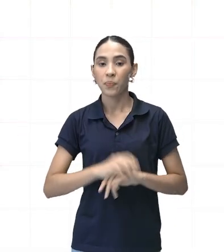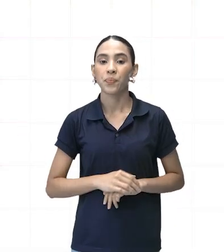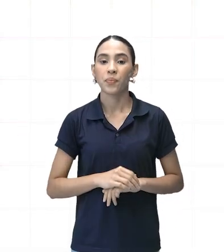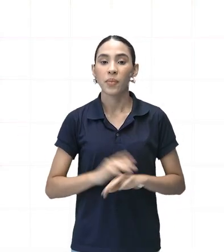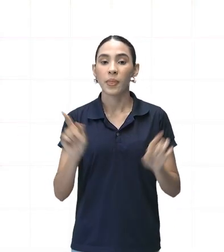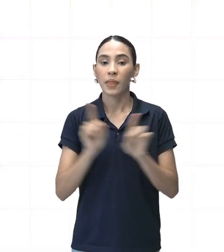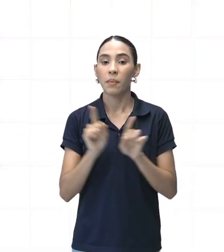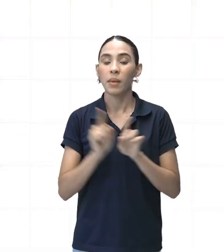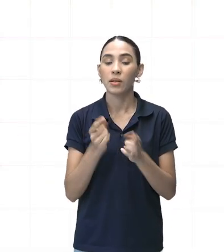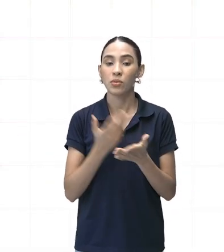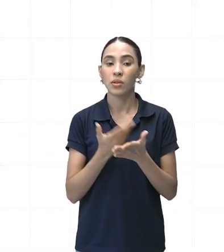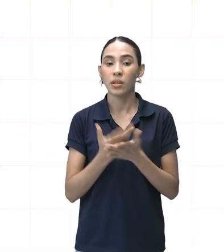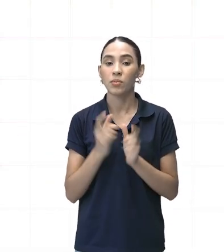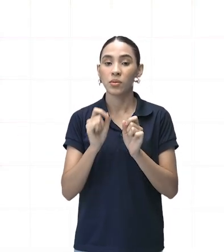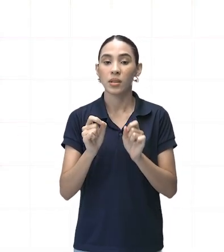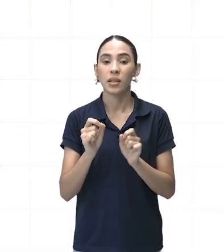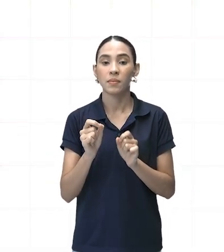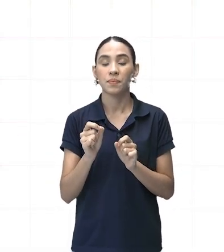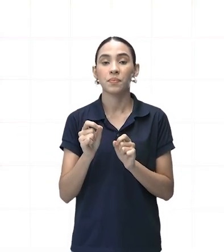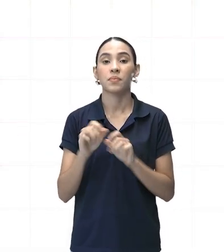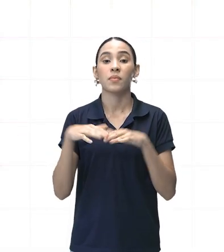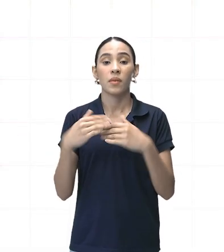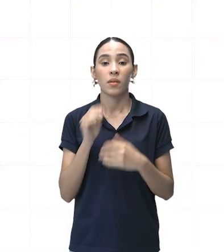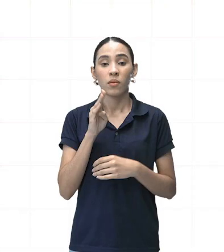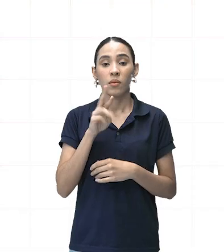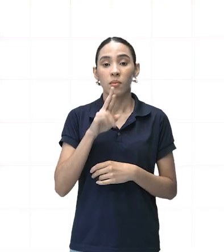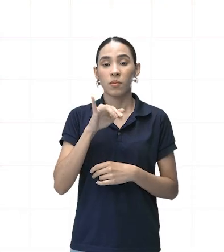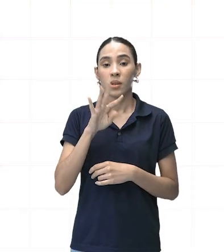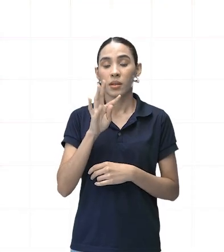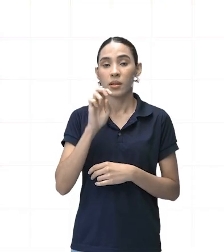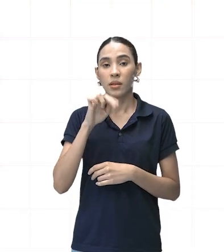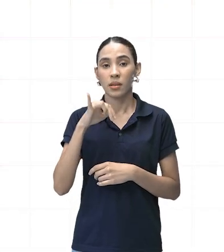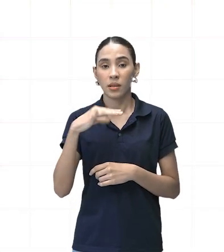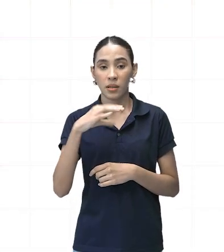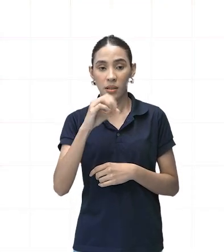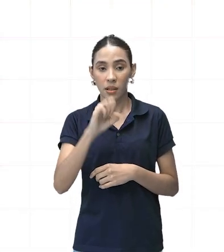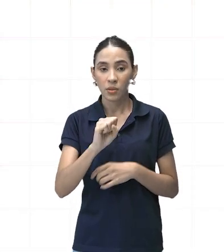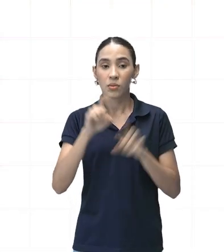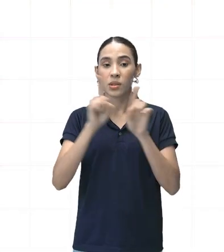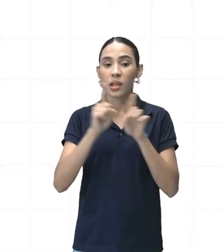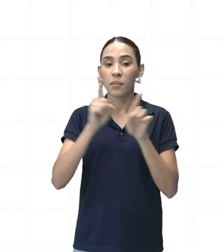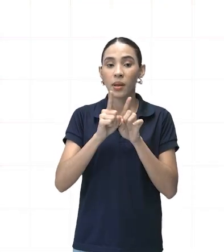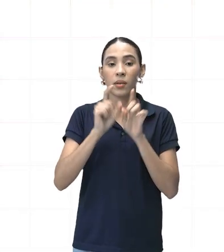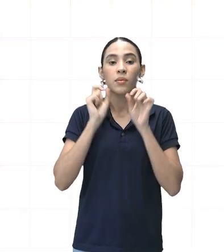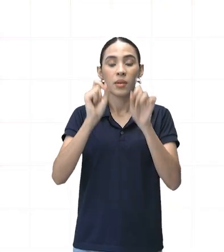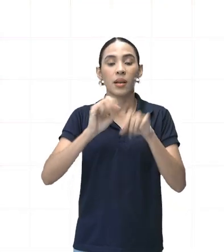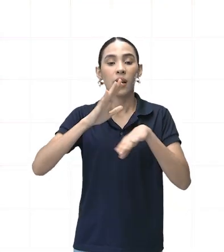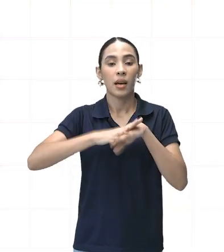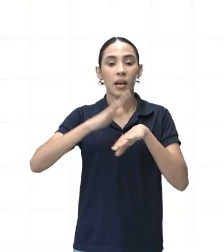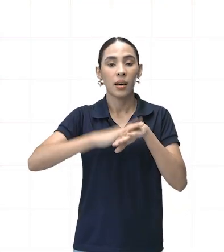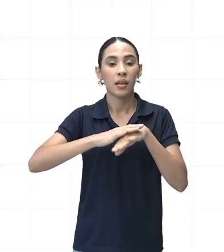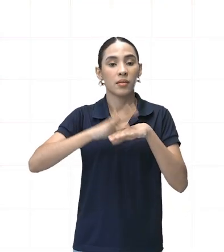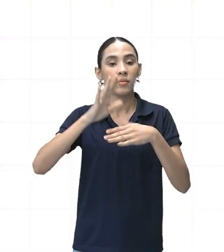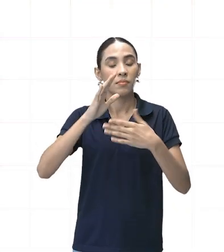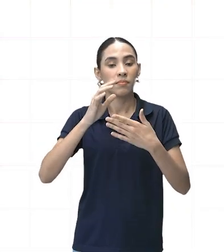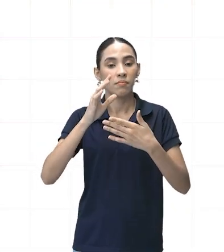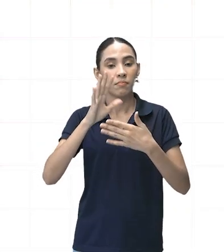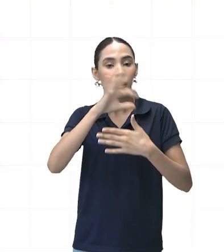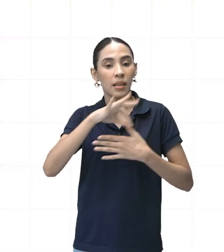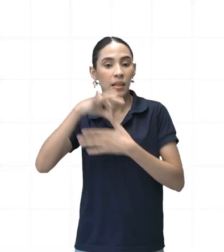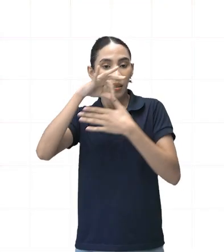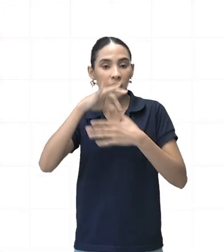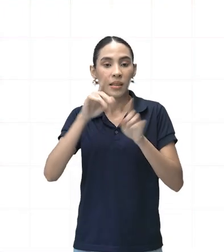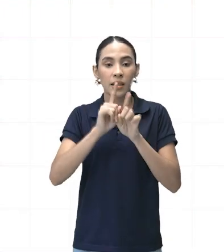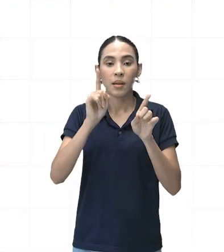disso, também estudamos que os britânicos, gente, eles acabaram consolidando sua autoridade e também a